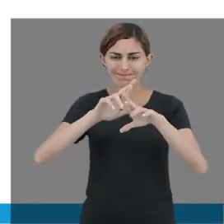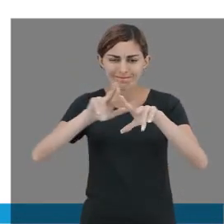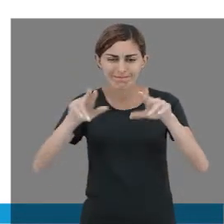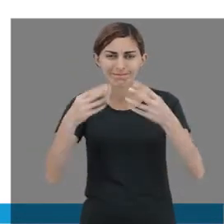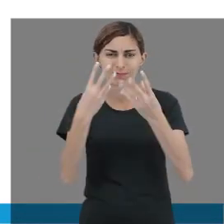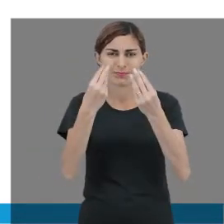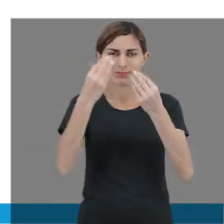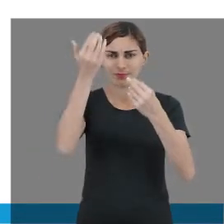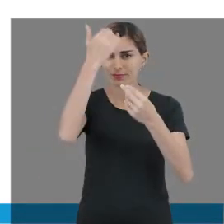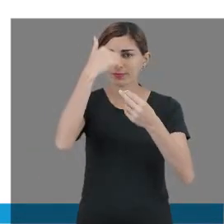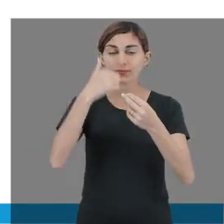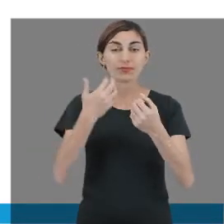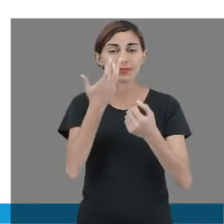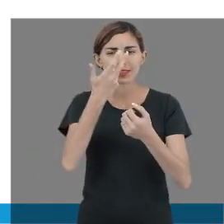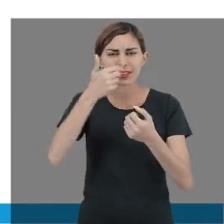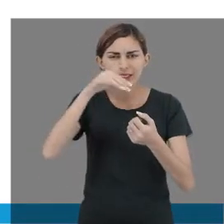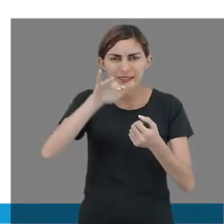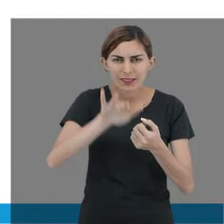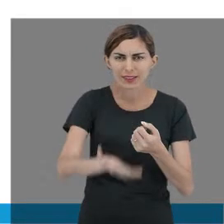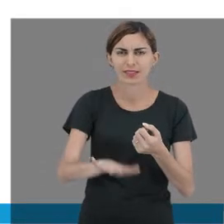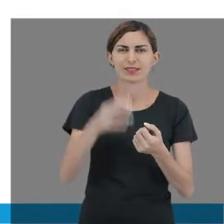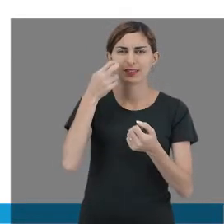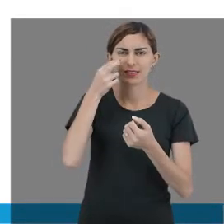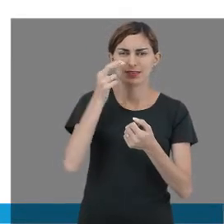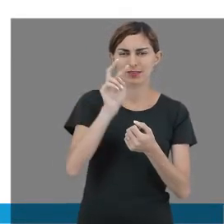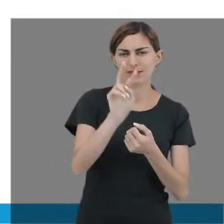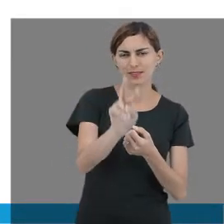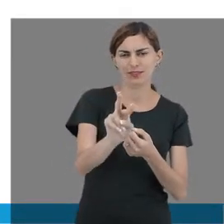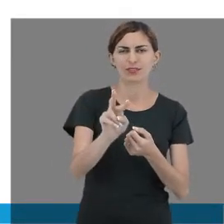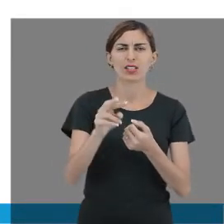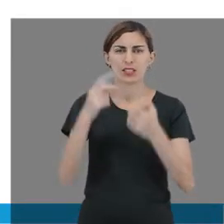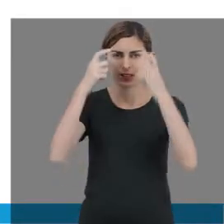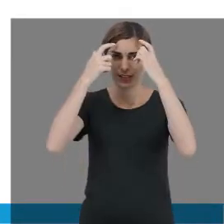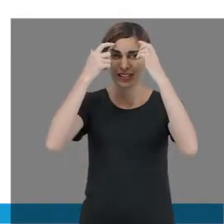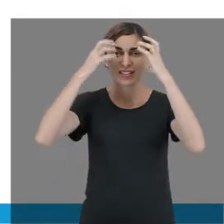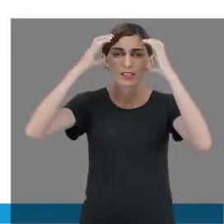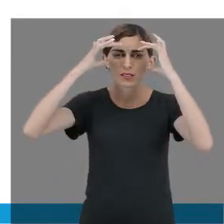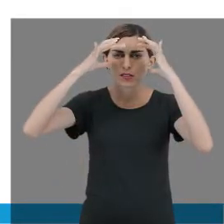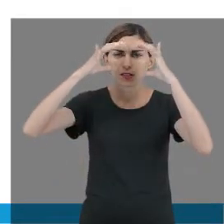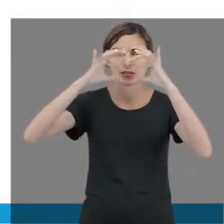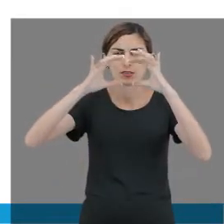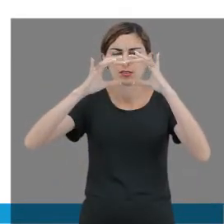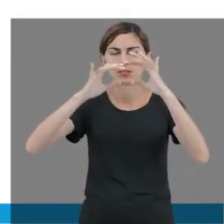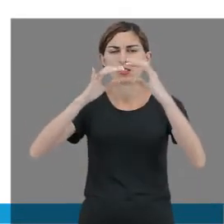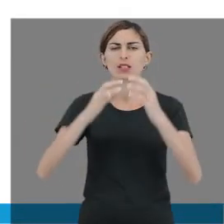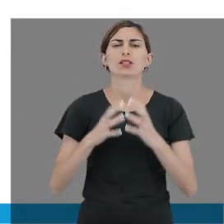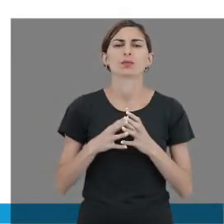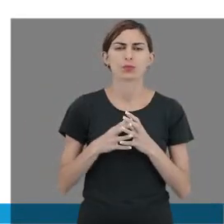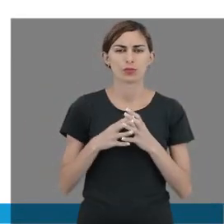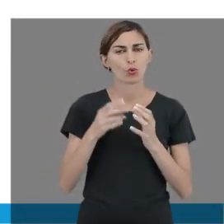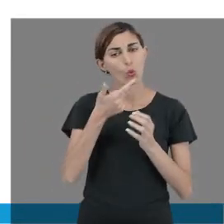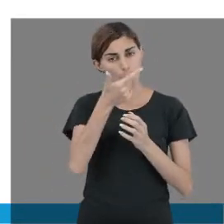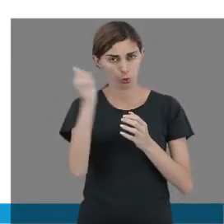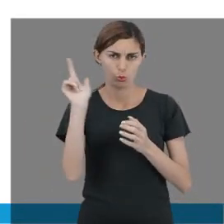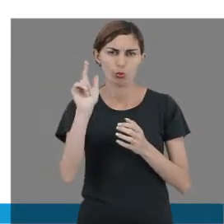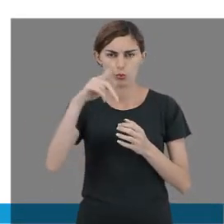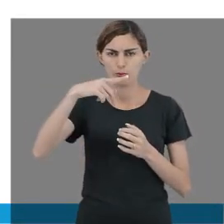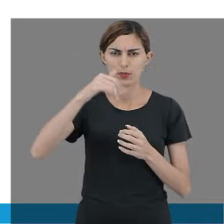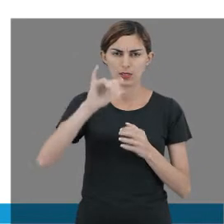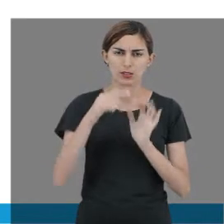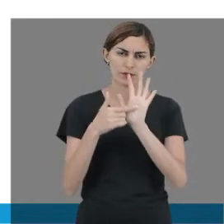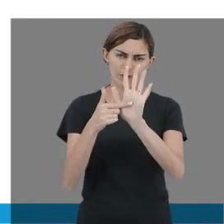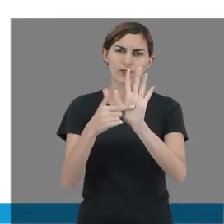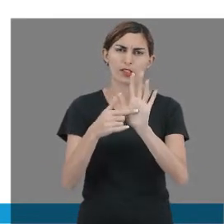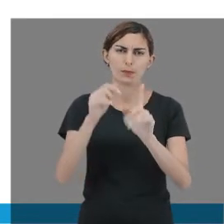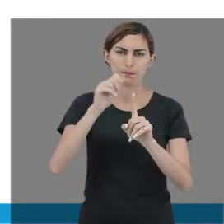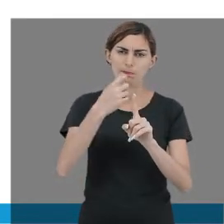porque uma criança que vai aumentando isso vai tendo mais sofrimento ainda para esse cérebro que já é bem alterado, né? Que é outro paciente, a gente vê aqui no primeiro mês, e